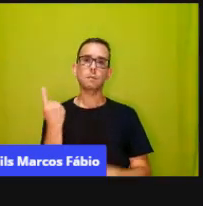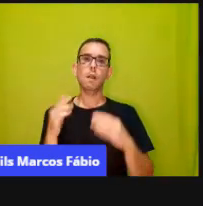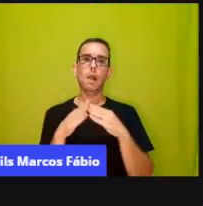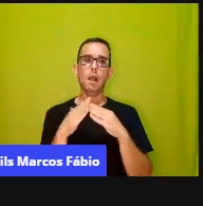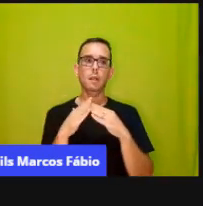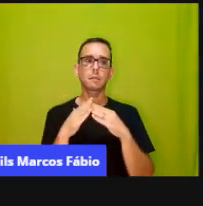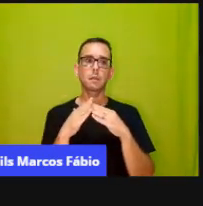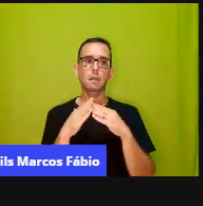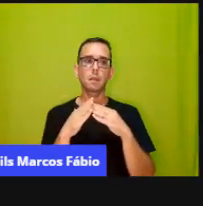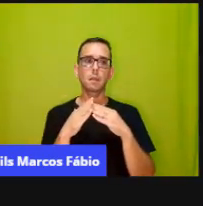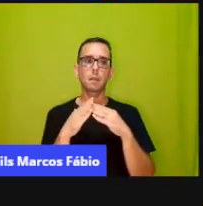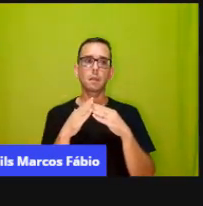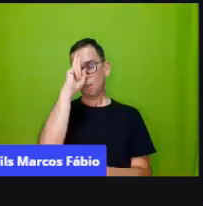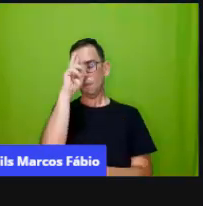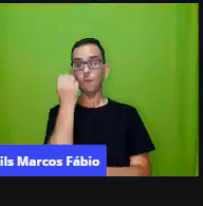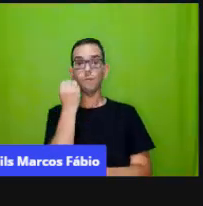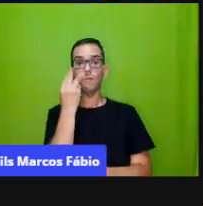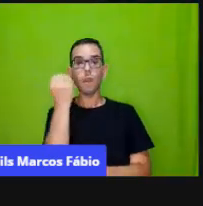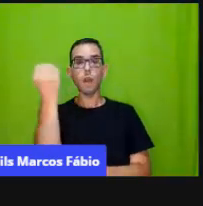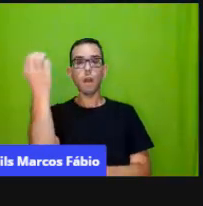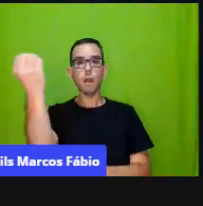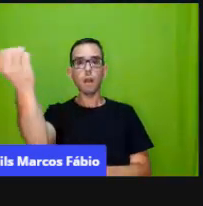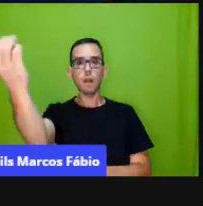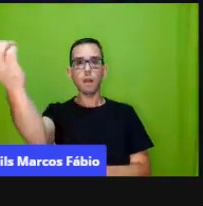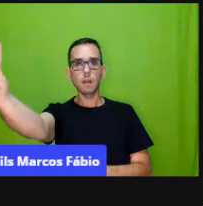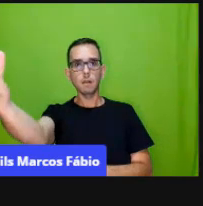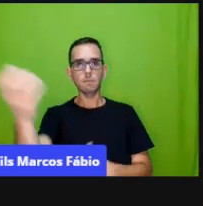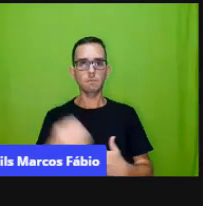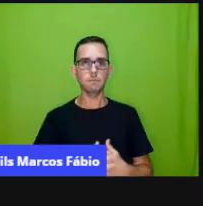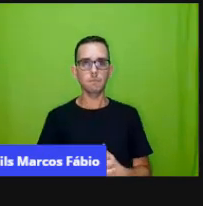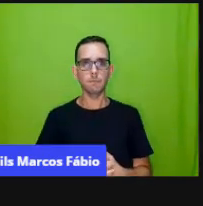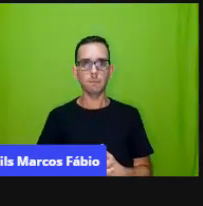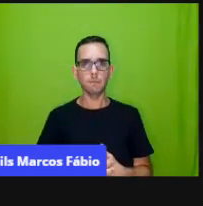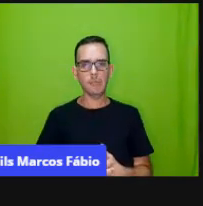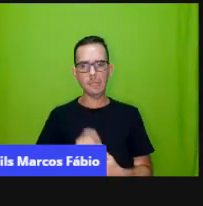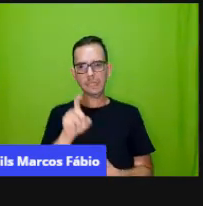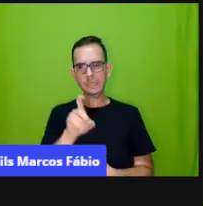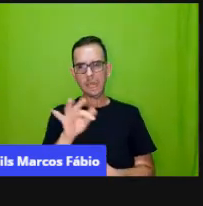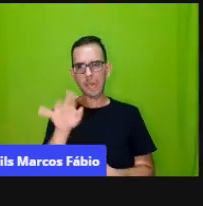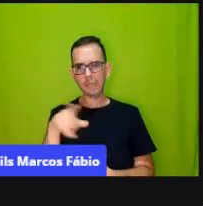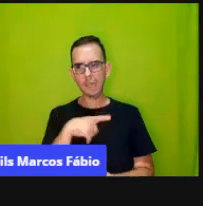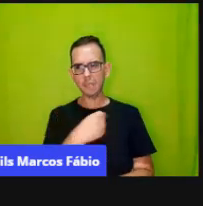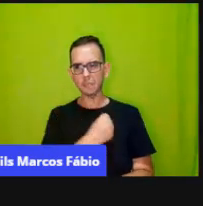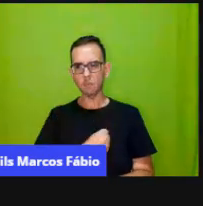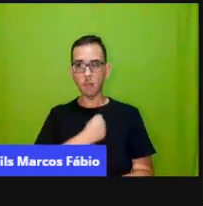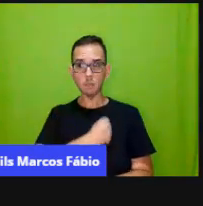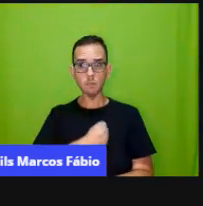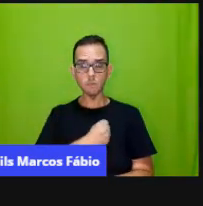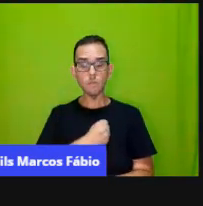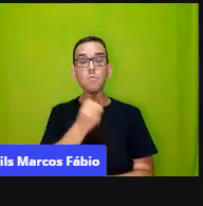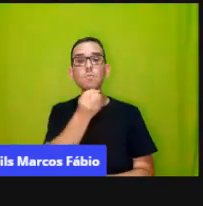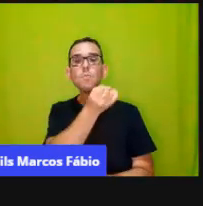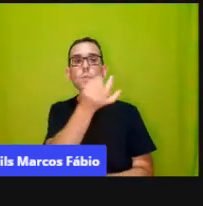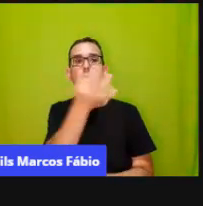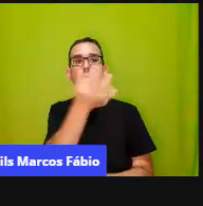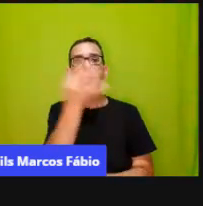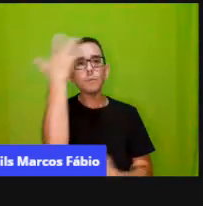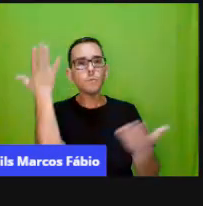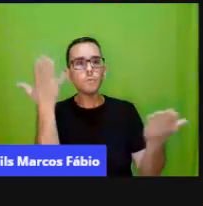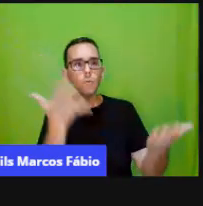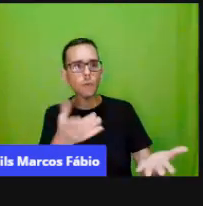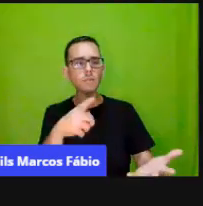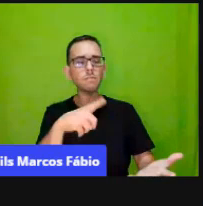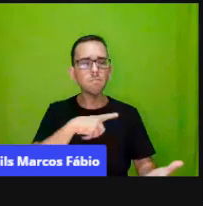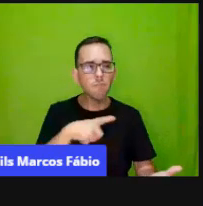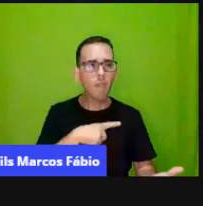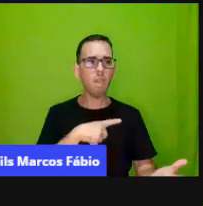viajou, né? Então, será que ele sente saudade? Quantos de nós temos animais que, quando a gente viaja,